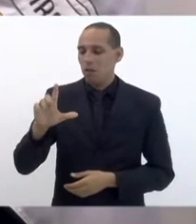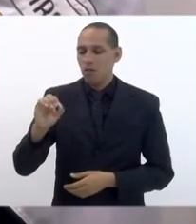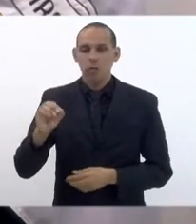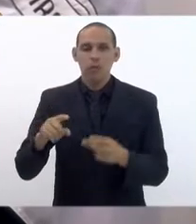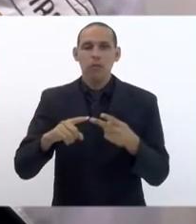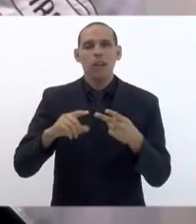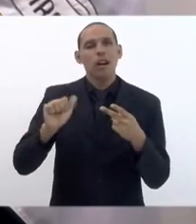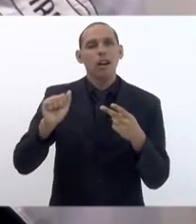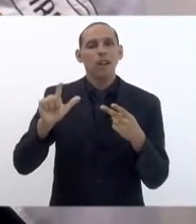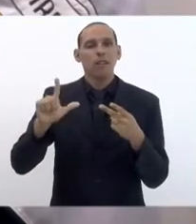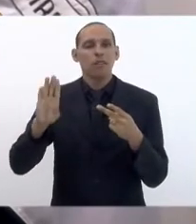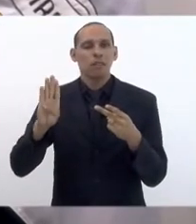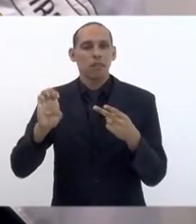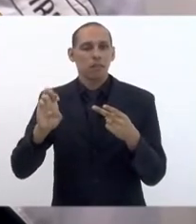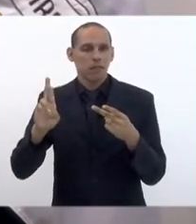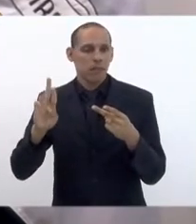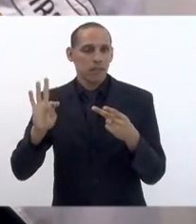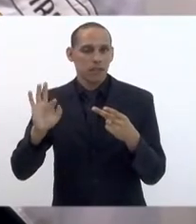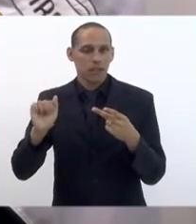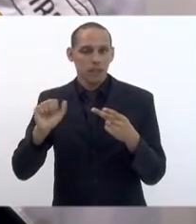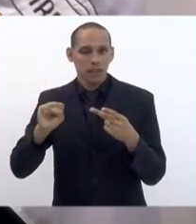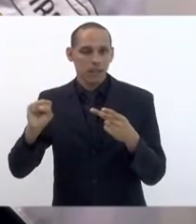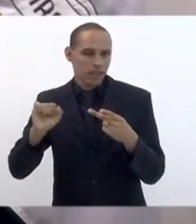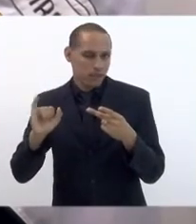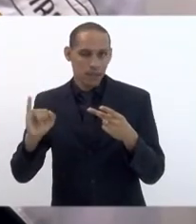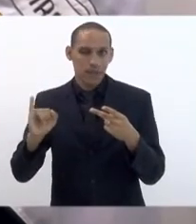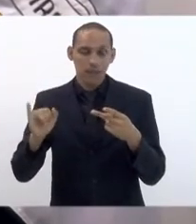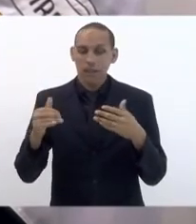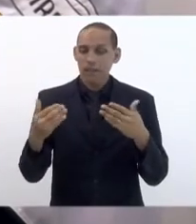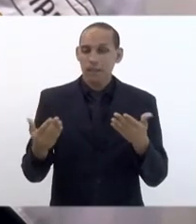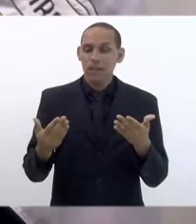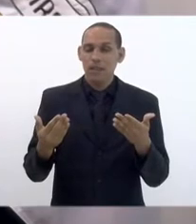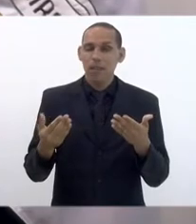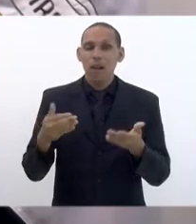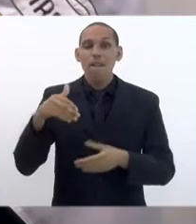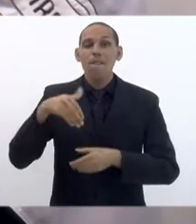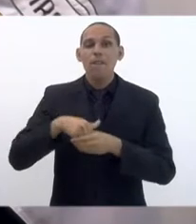Edson Albertassi. Portanto, eu preciso, como teve um voto em separado,